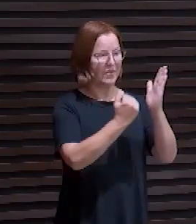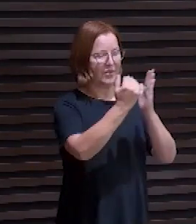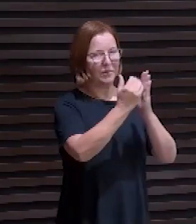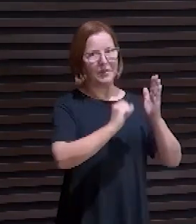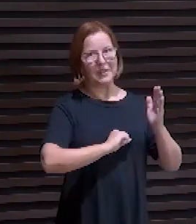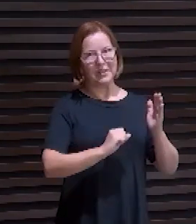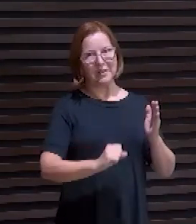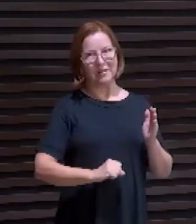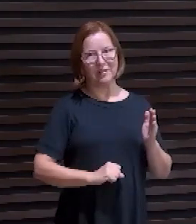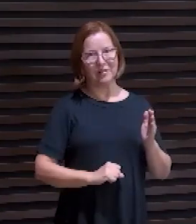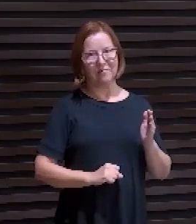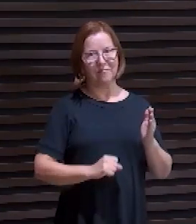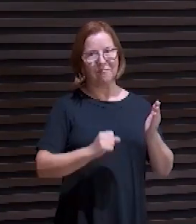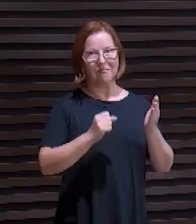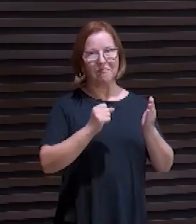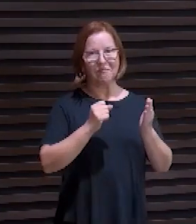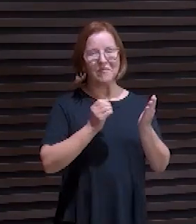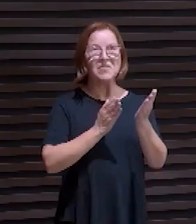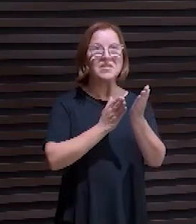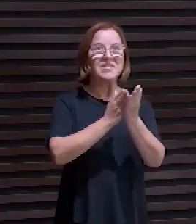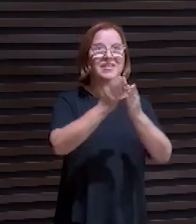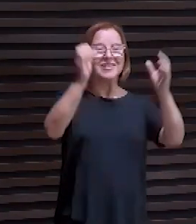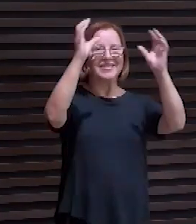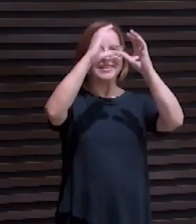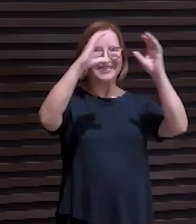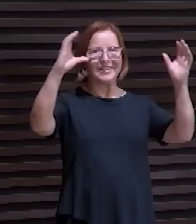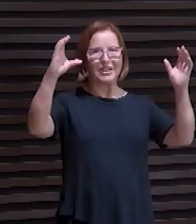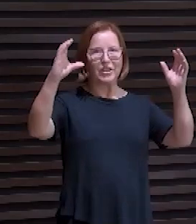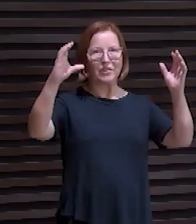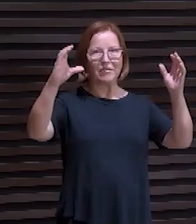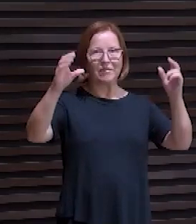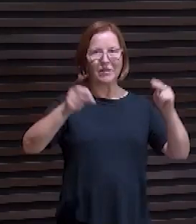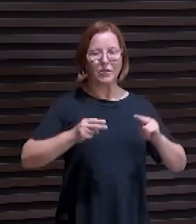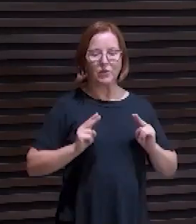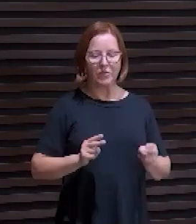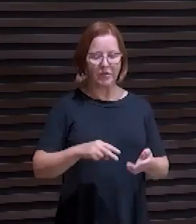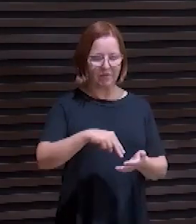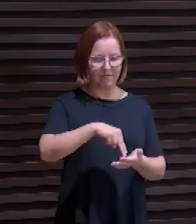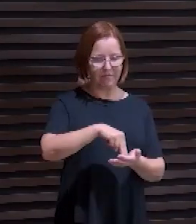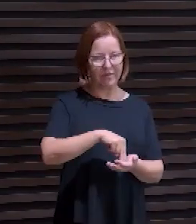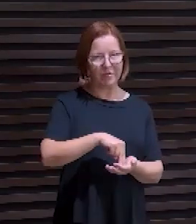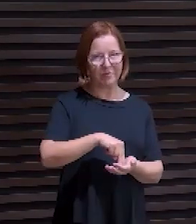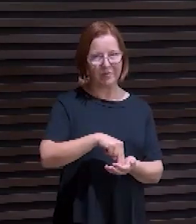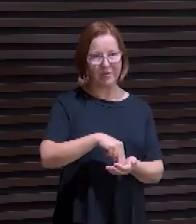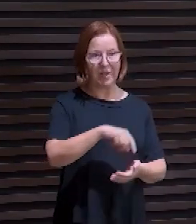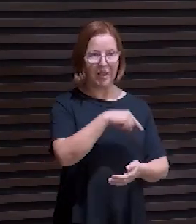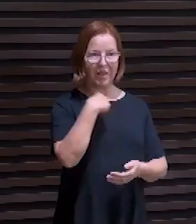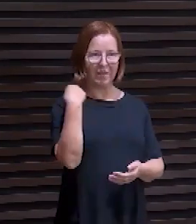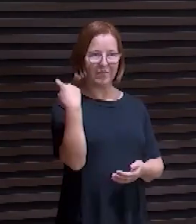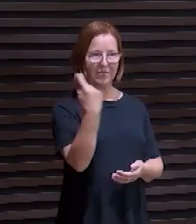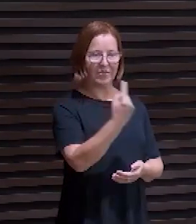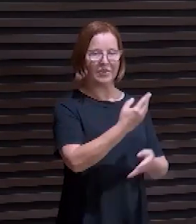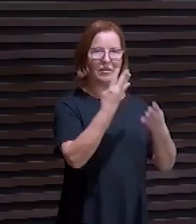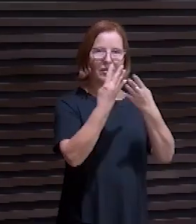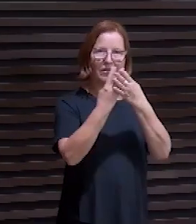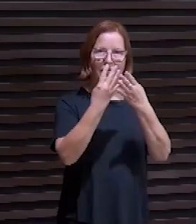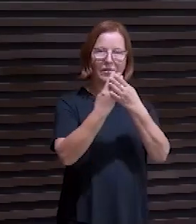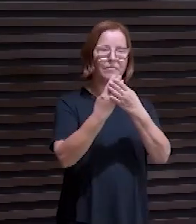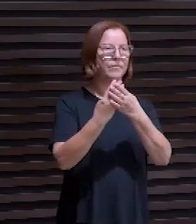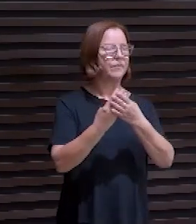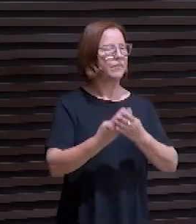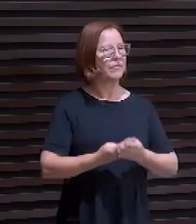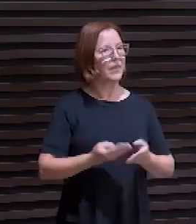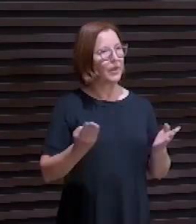que penetrou os céus. Conservemos firmes a nossa confissão. Agora